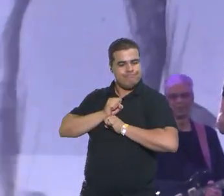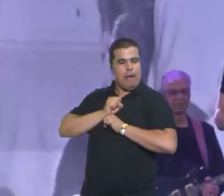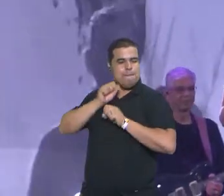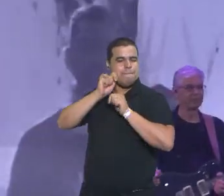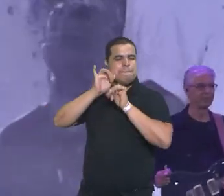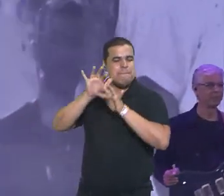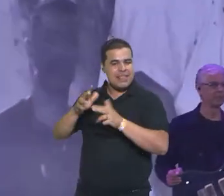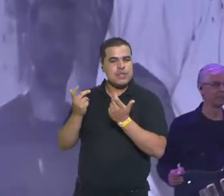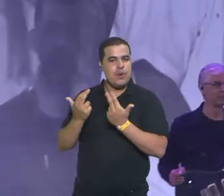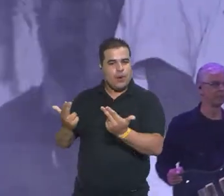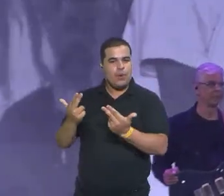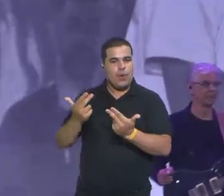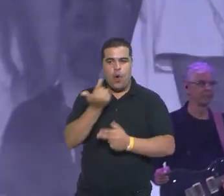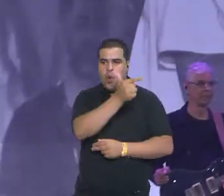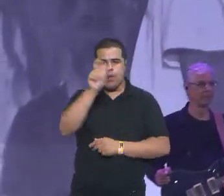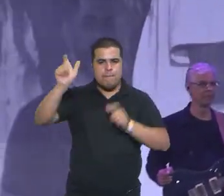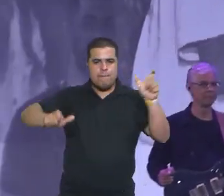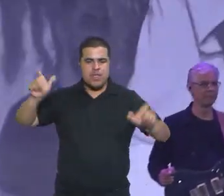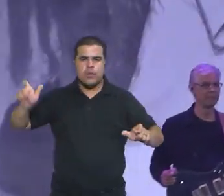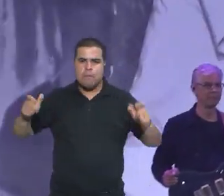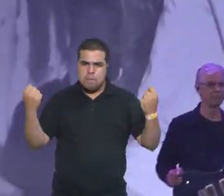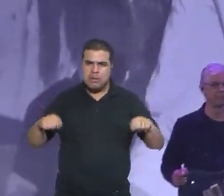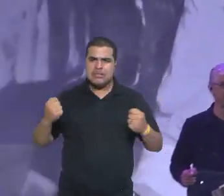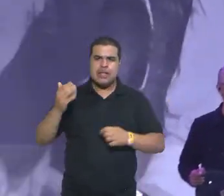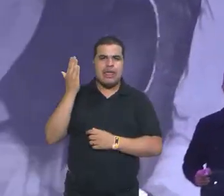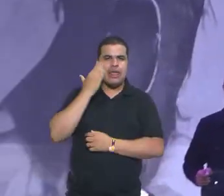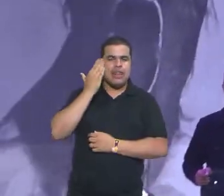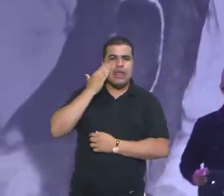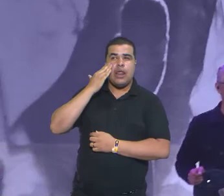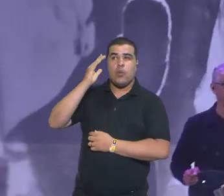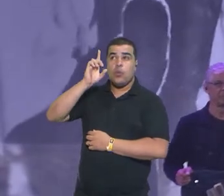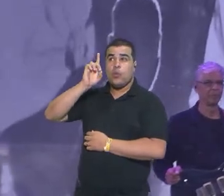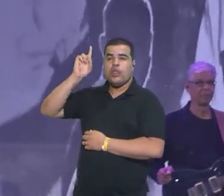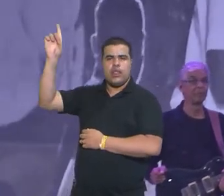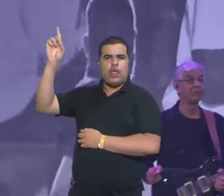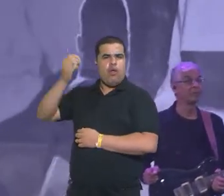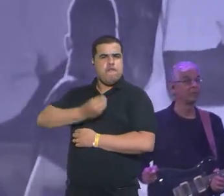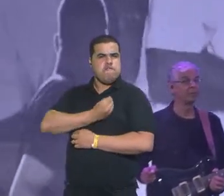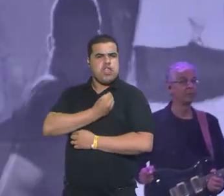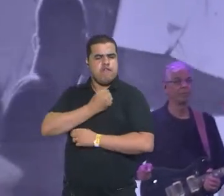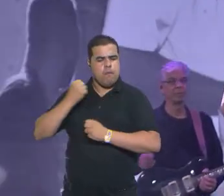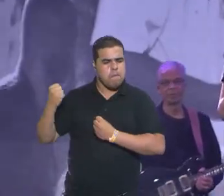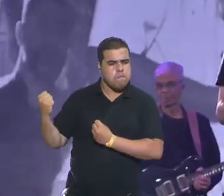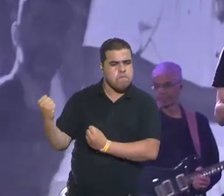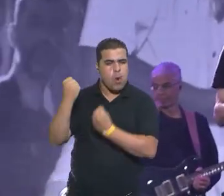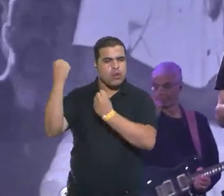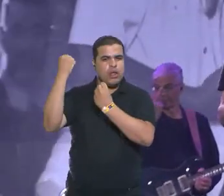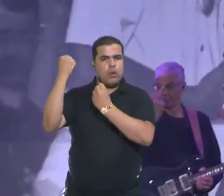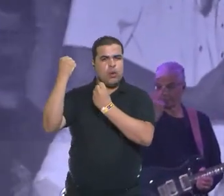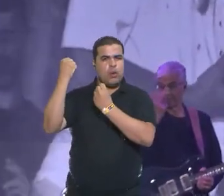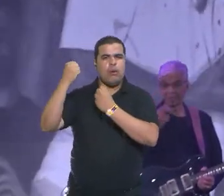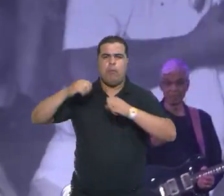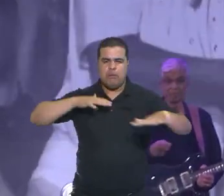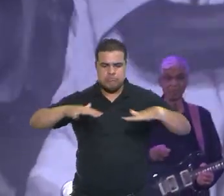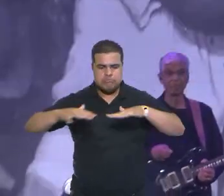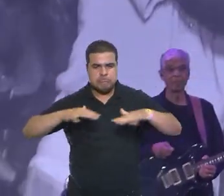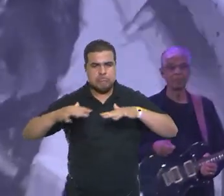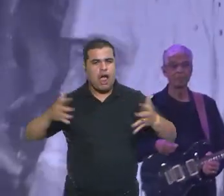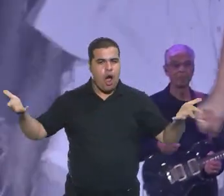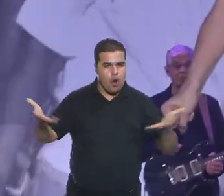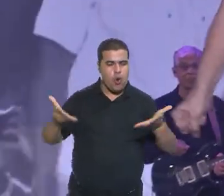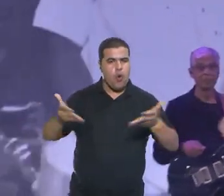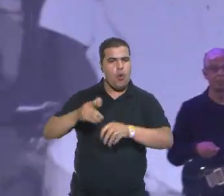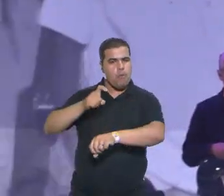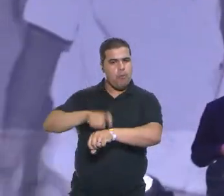pessoas que precisam ouvir falar de um Deus vivo e Poderoso atuante nesse